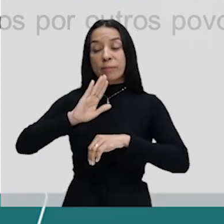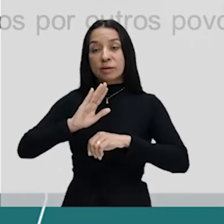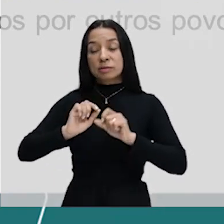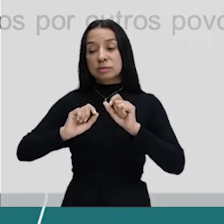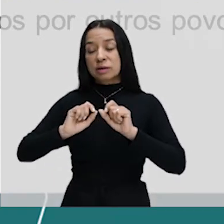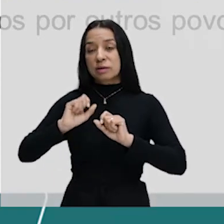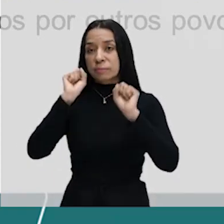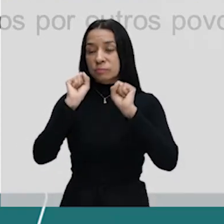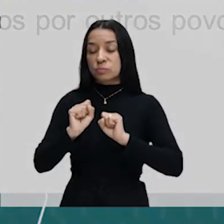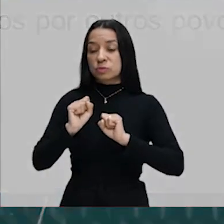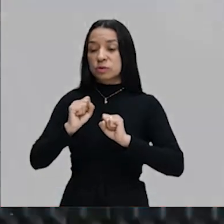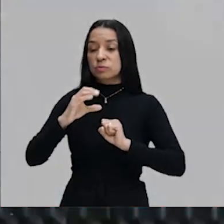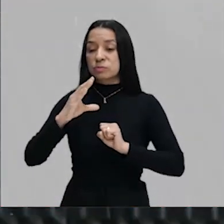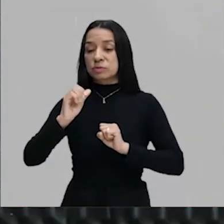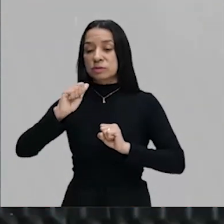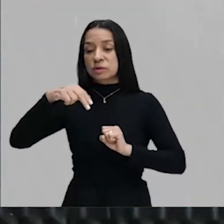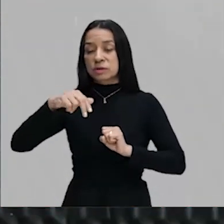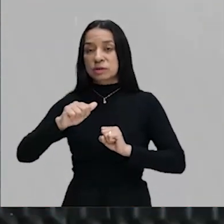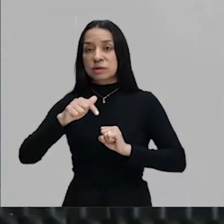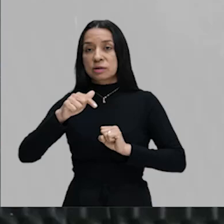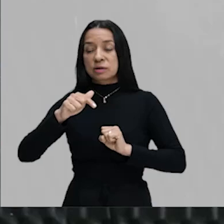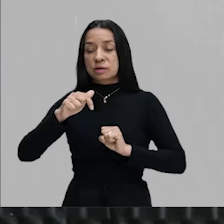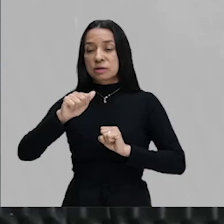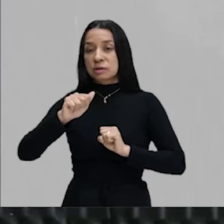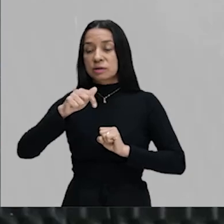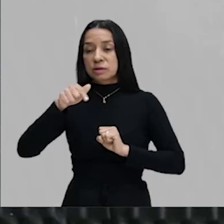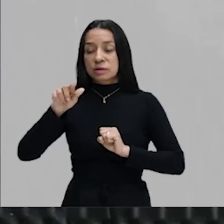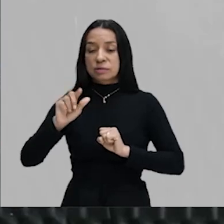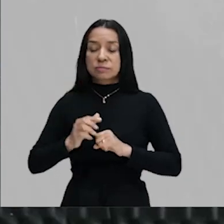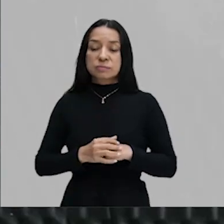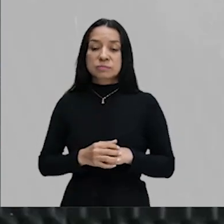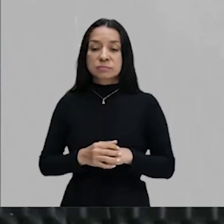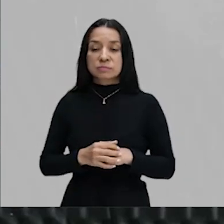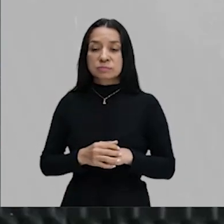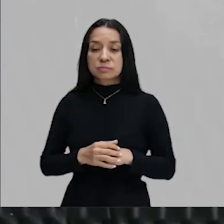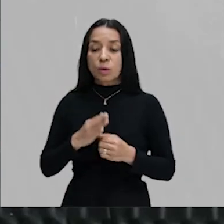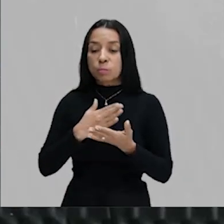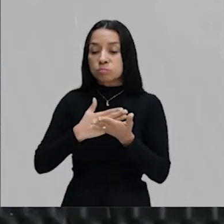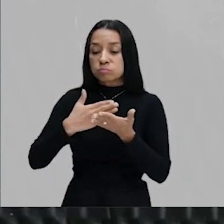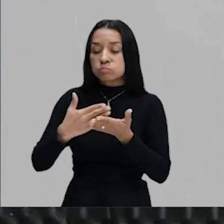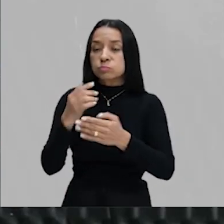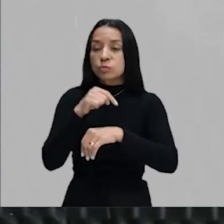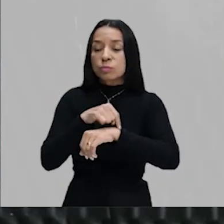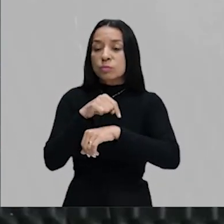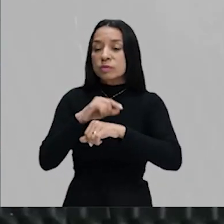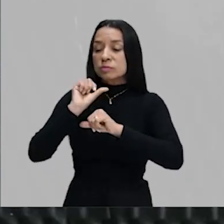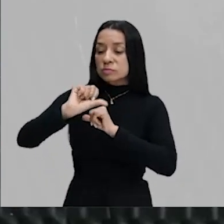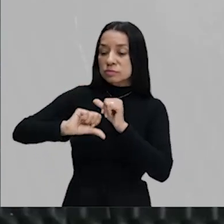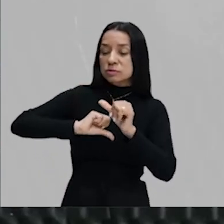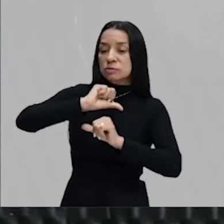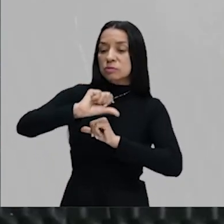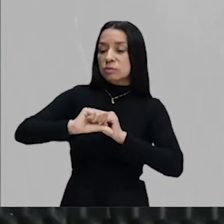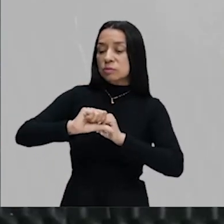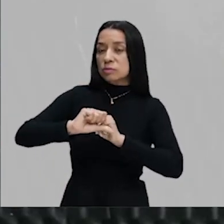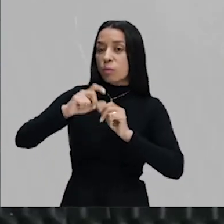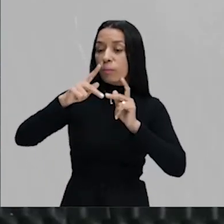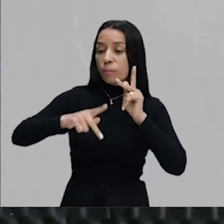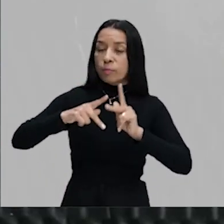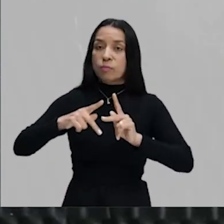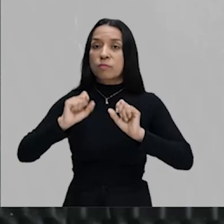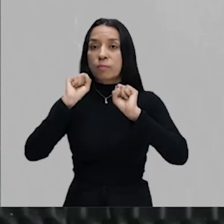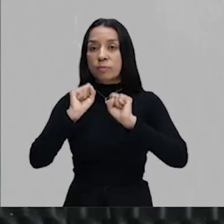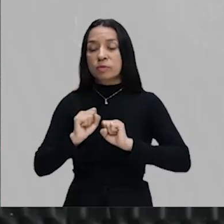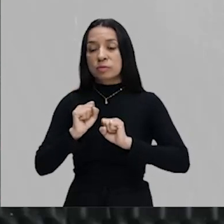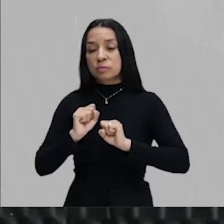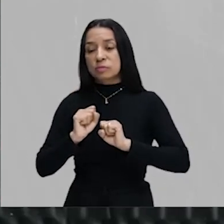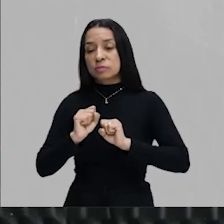Canaã. A partir do momento que eles se tornam o povo mais poderoso de Canaã, é que eles começam a fazer